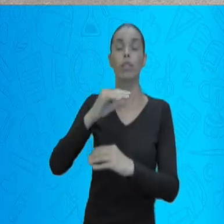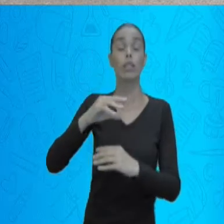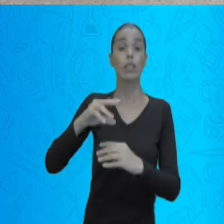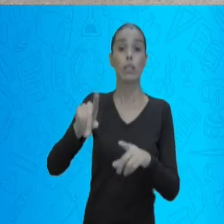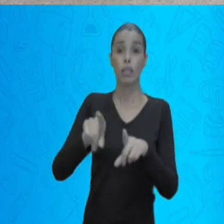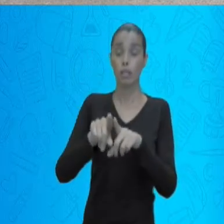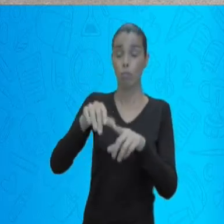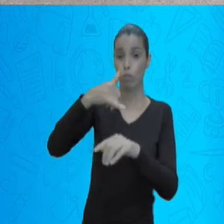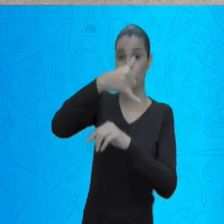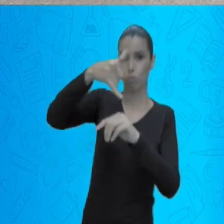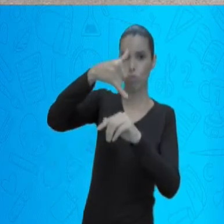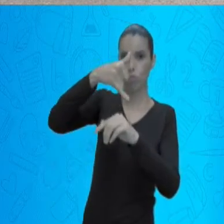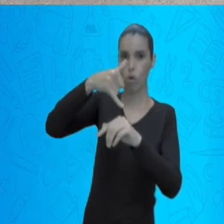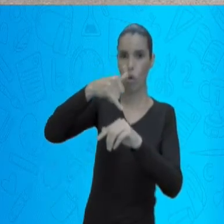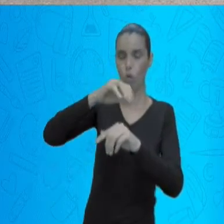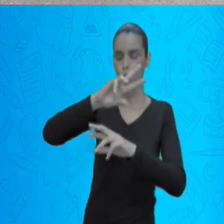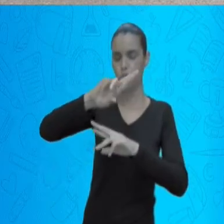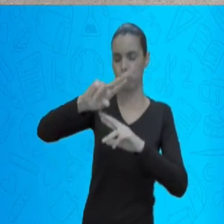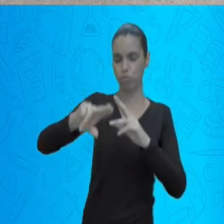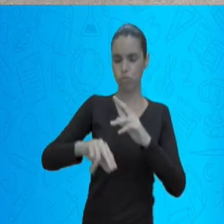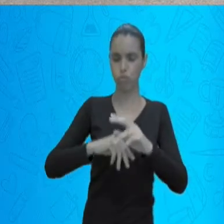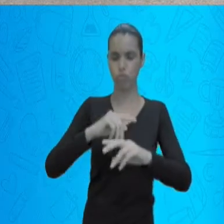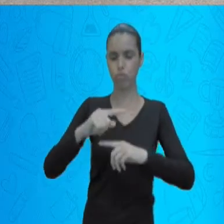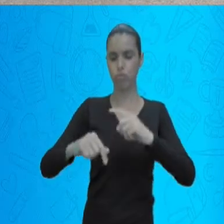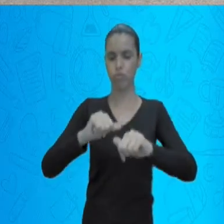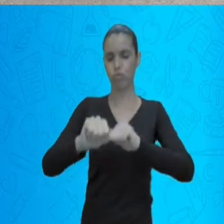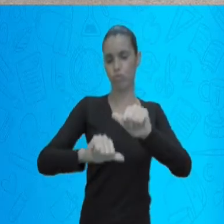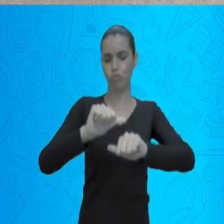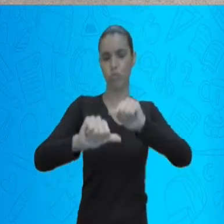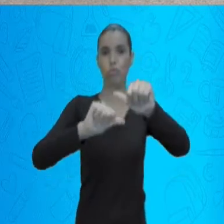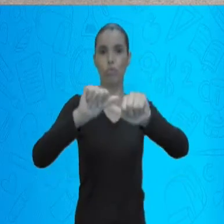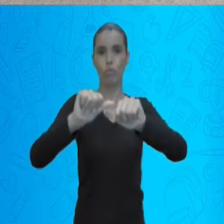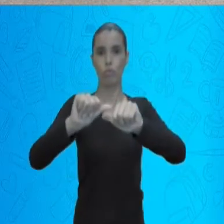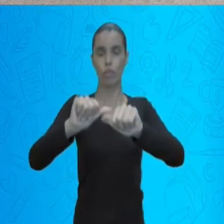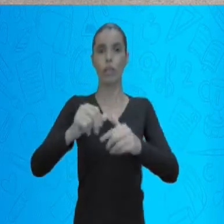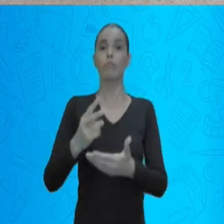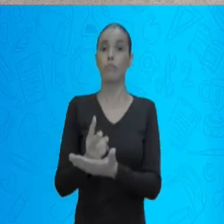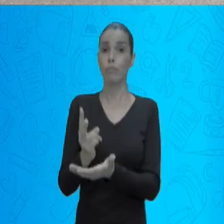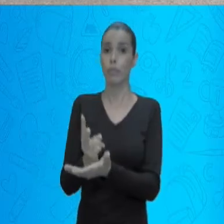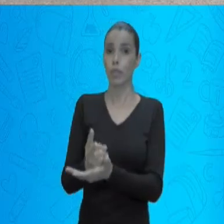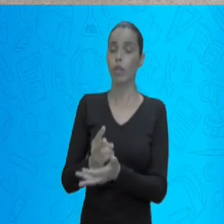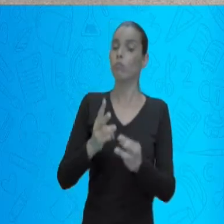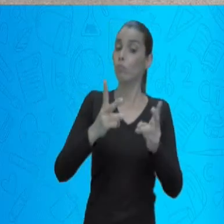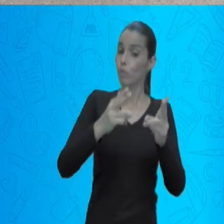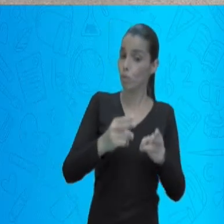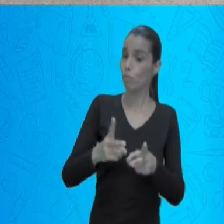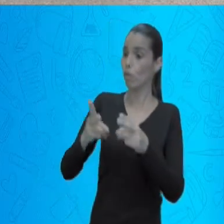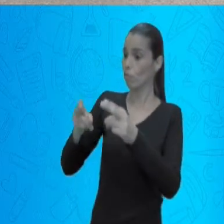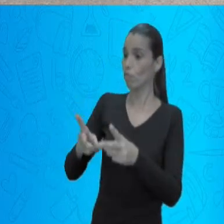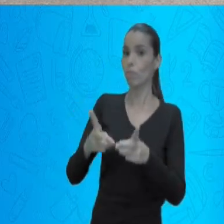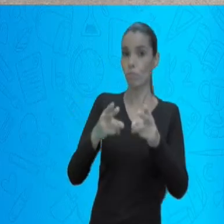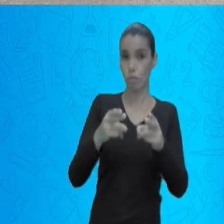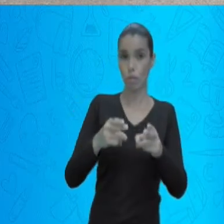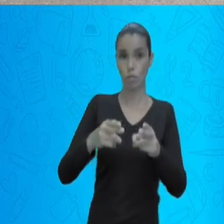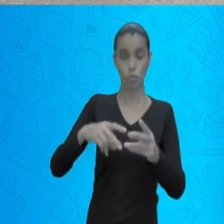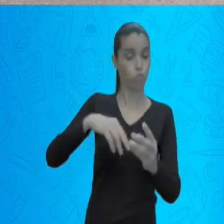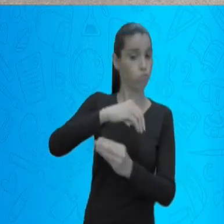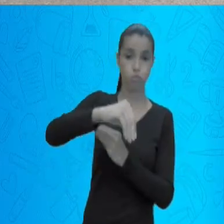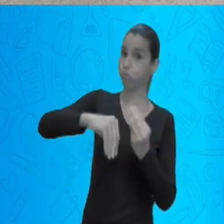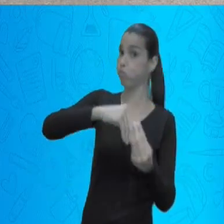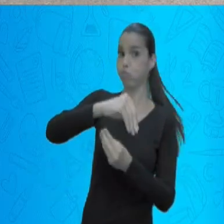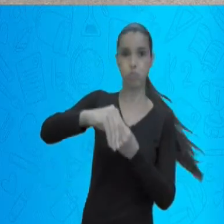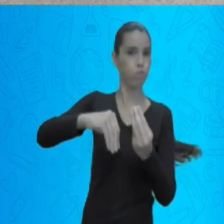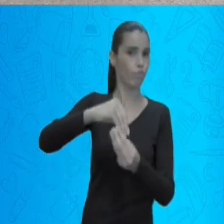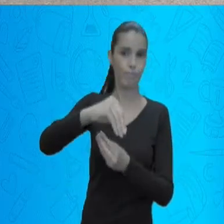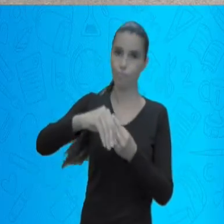ocuparão esta substância, sempre ocuparão esta posição. Isso está relacionado a quê?